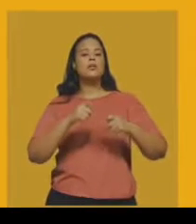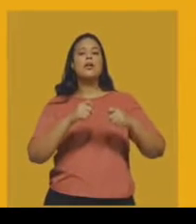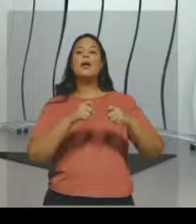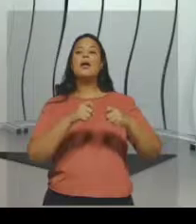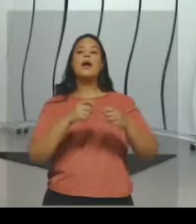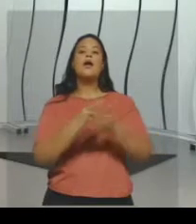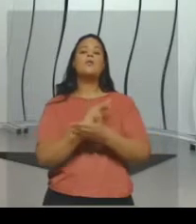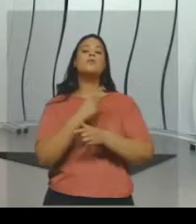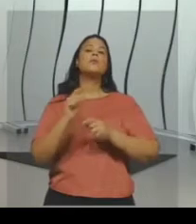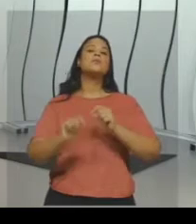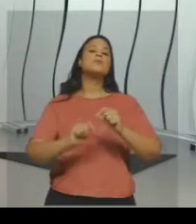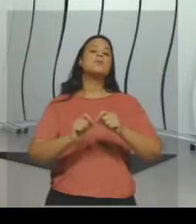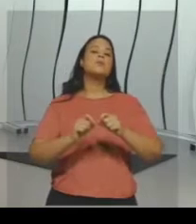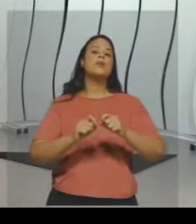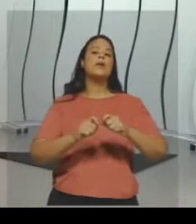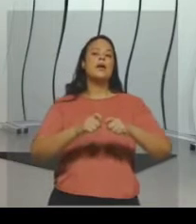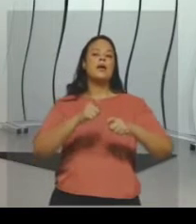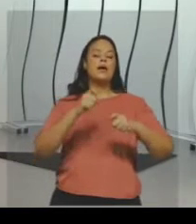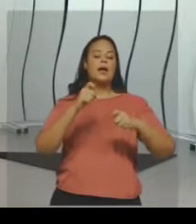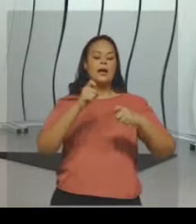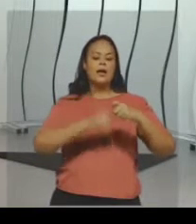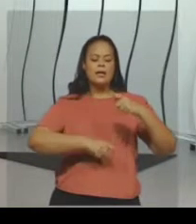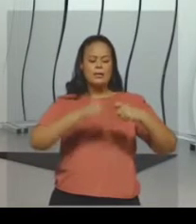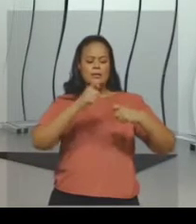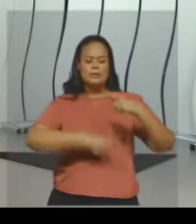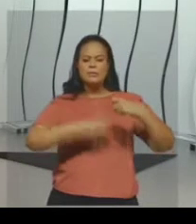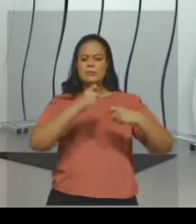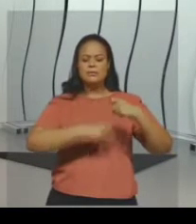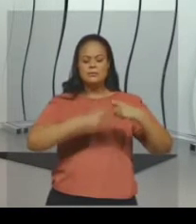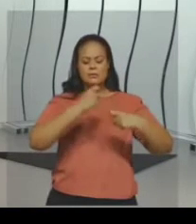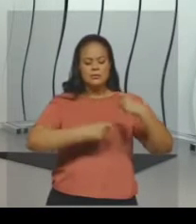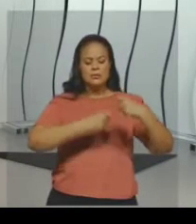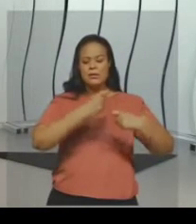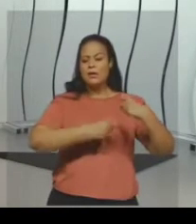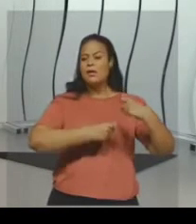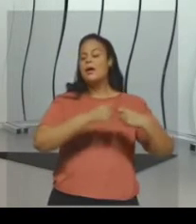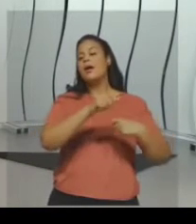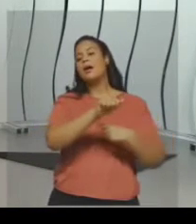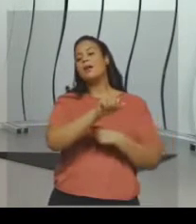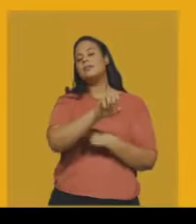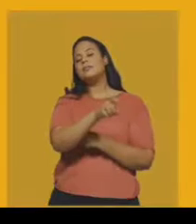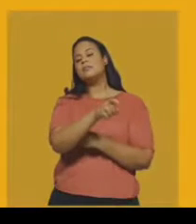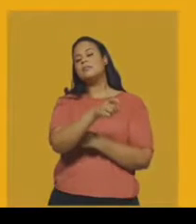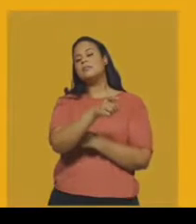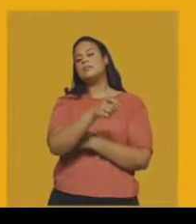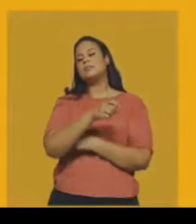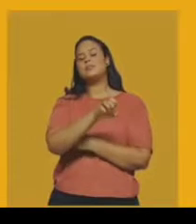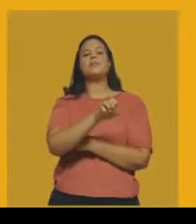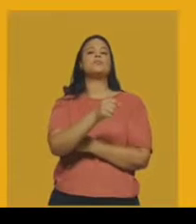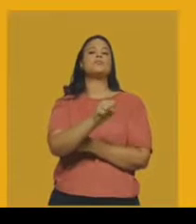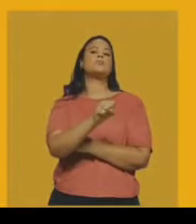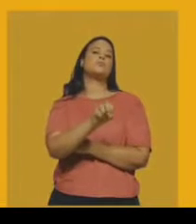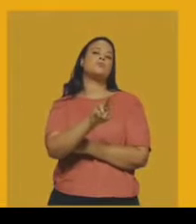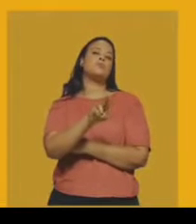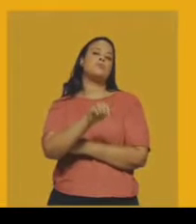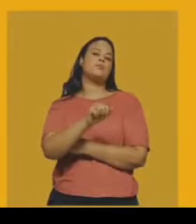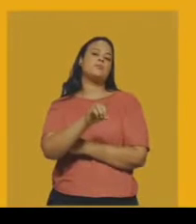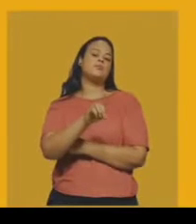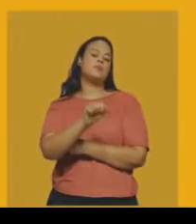gametas, por divisão binária. Tá aqui, ó, você tem uma única célula, uma única